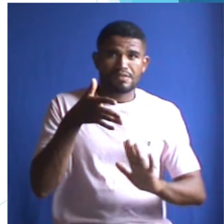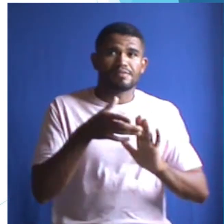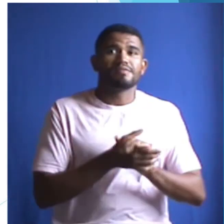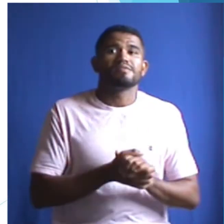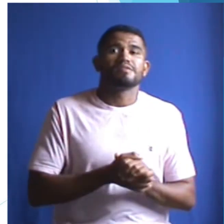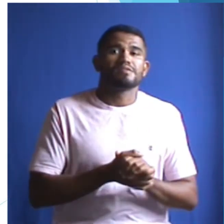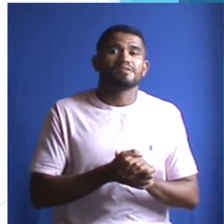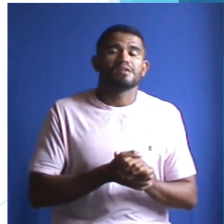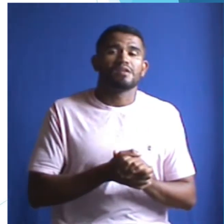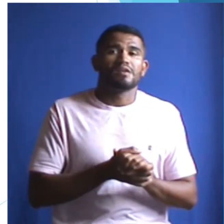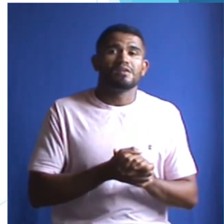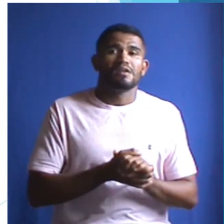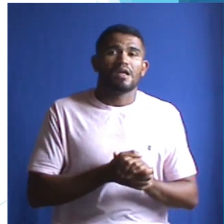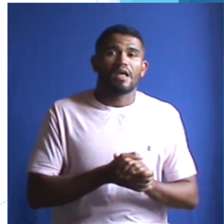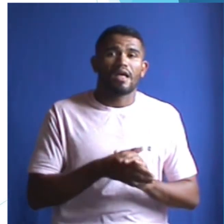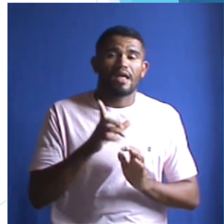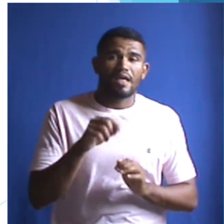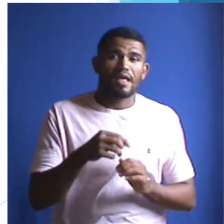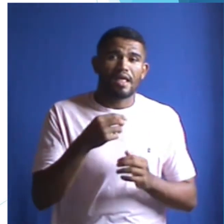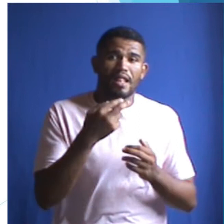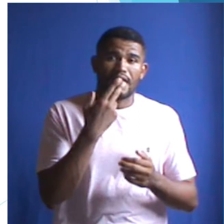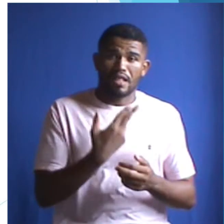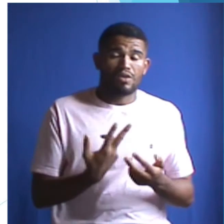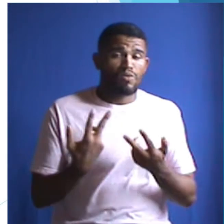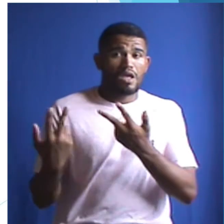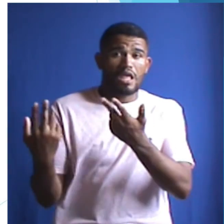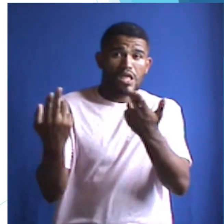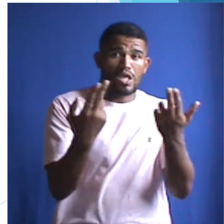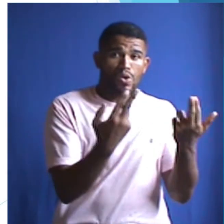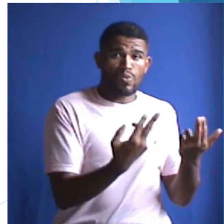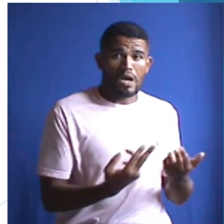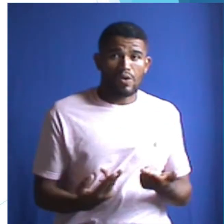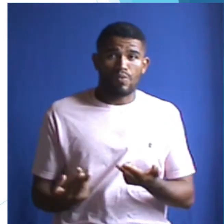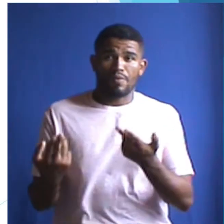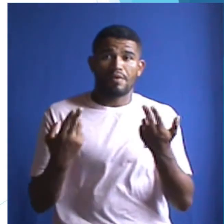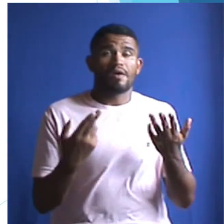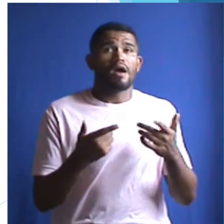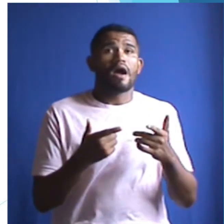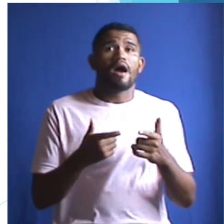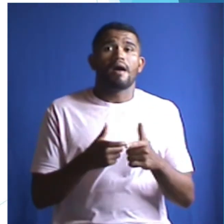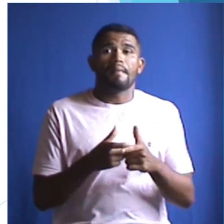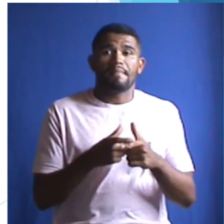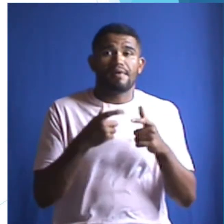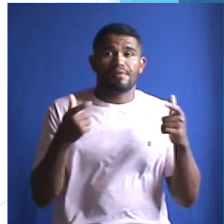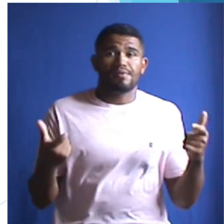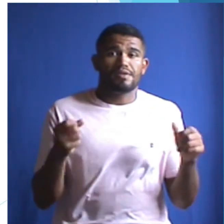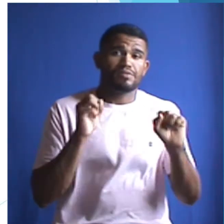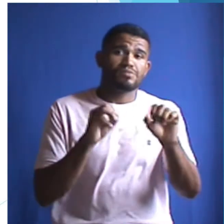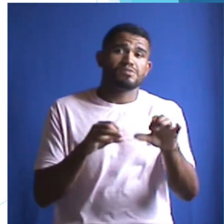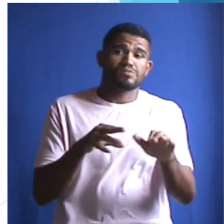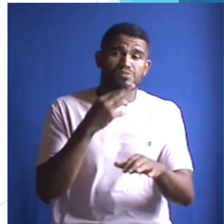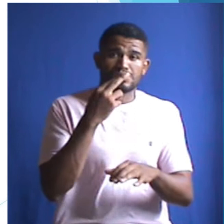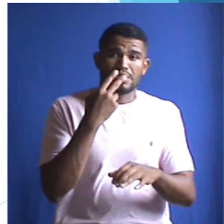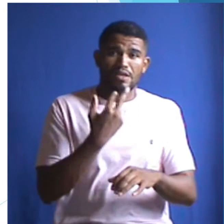Libras, então, como dito, ela é uma língua como qualquer outra. Parte dos estudos